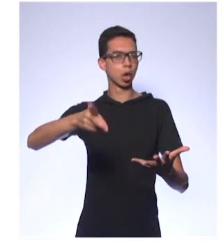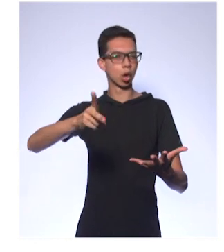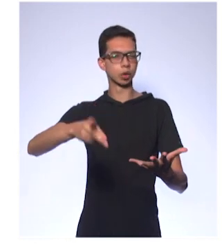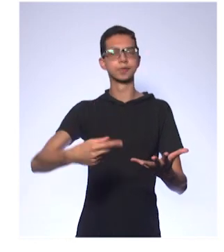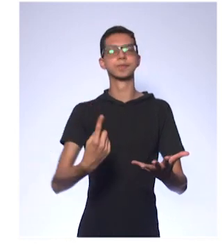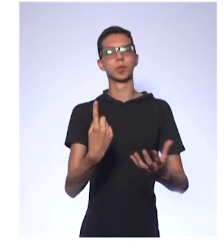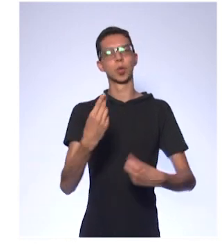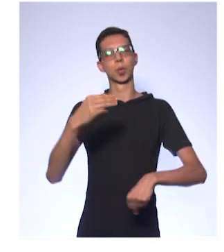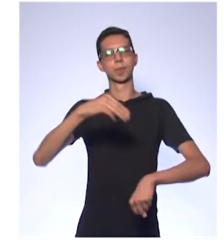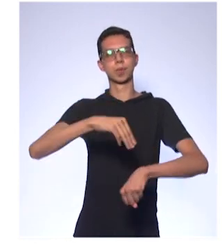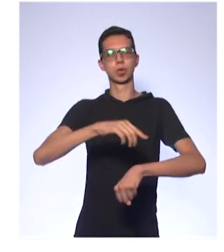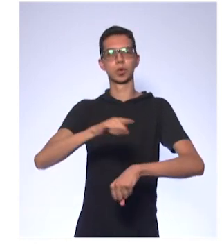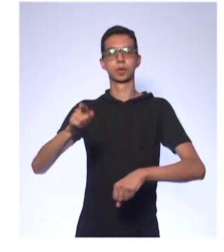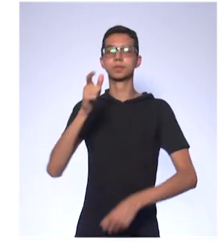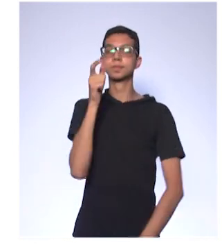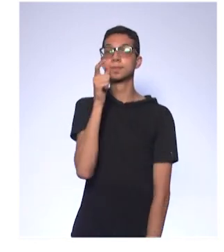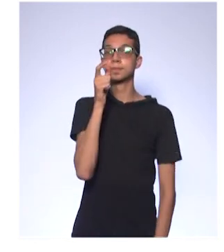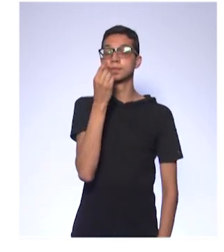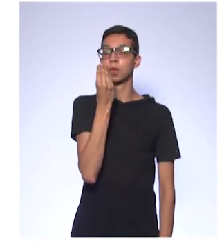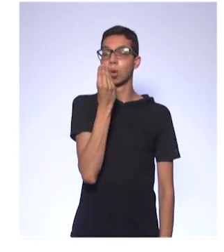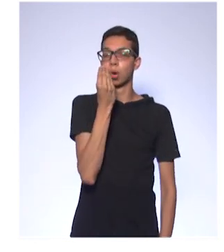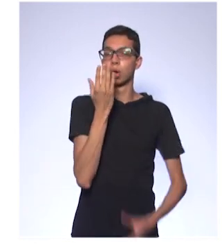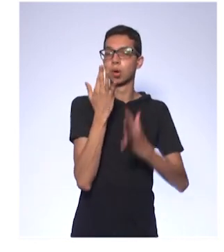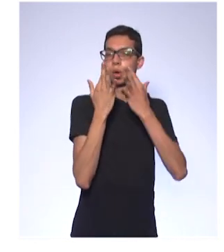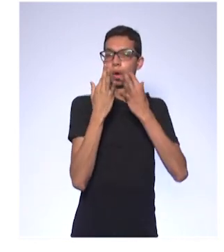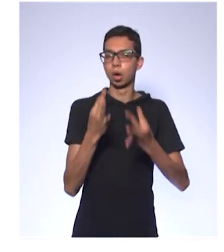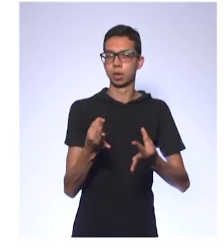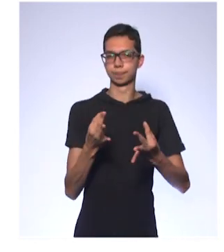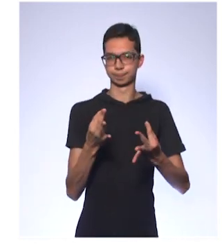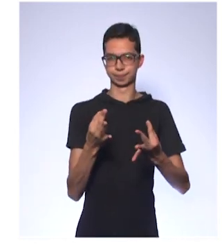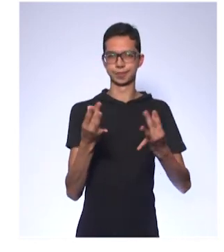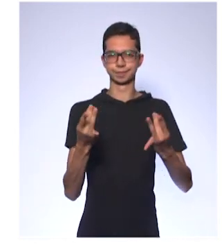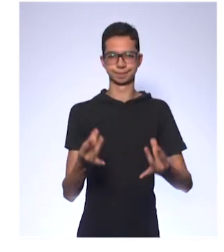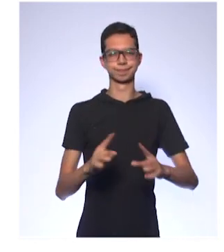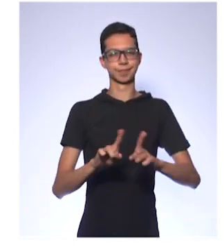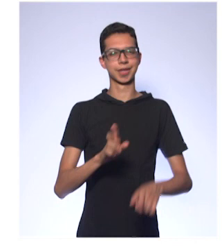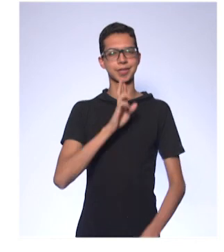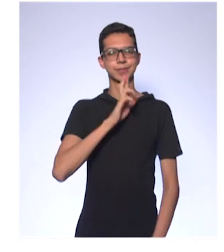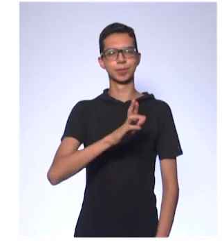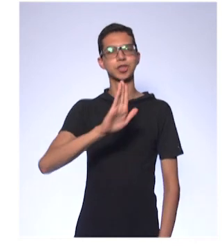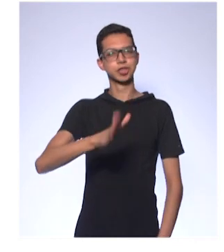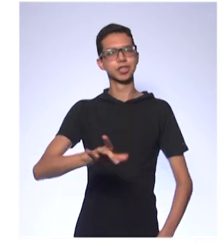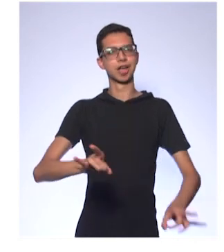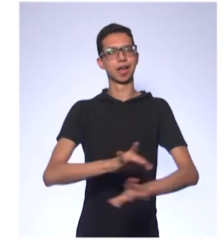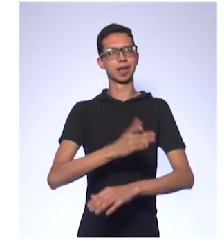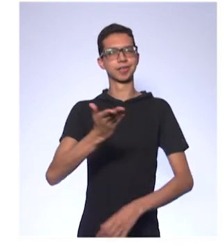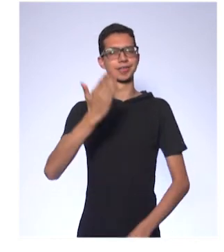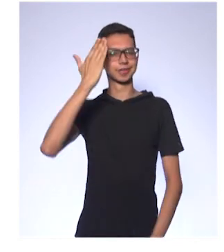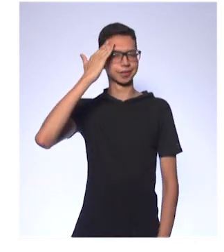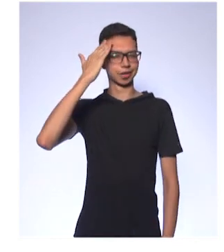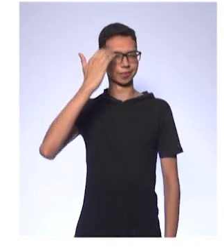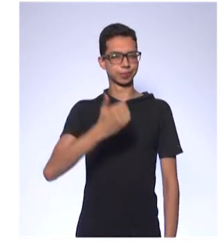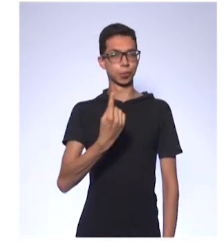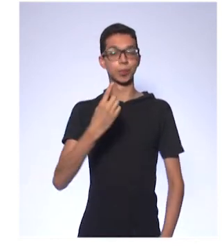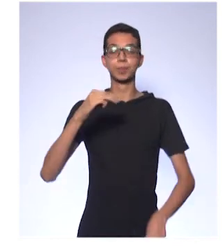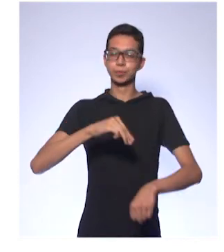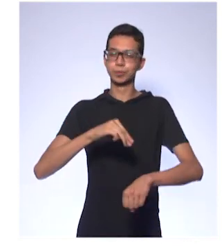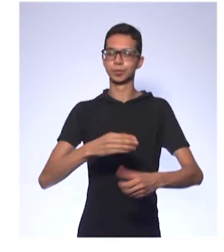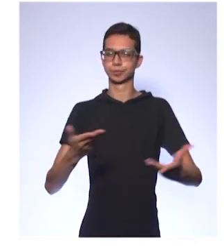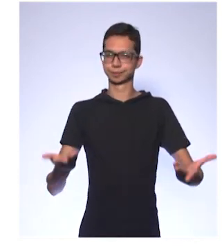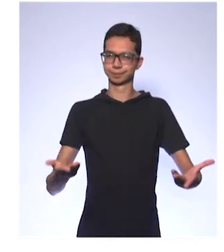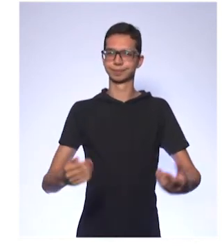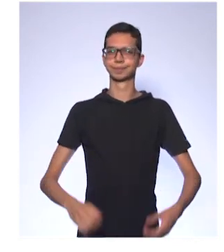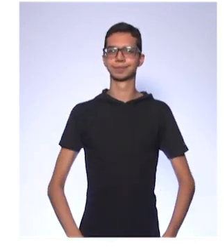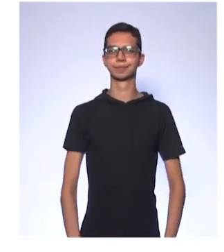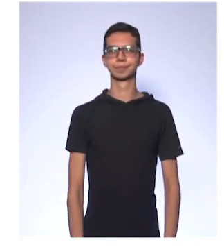para vocês observarem aí essa questão, mas a resposta já está praticamente dada aí para vocês. 1 minuto, então, para